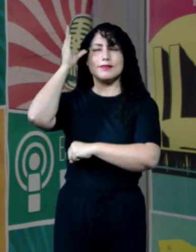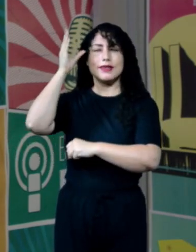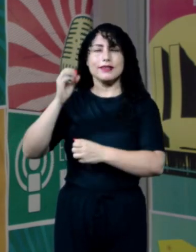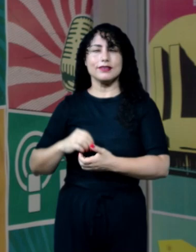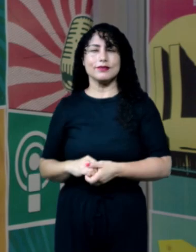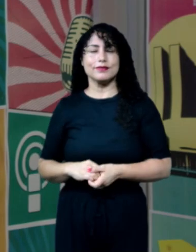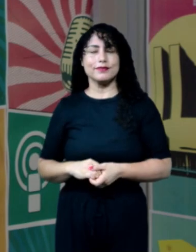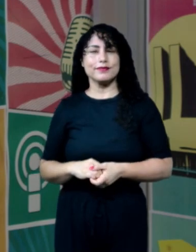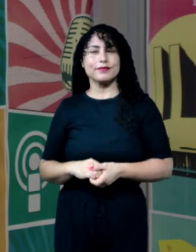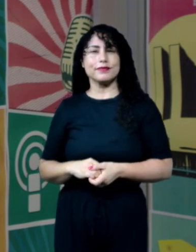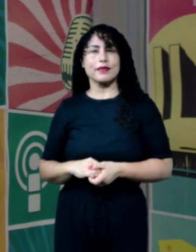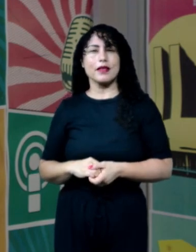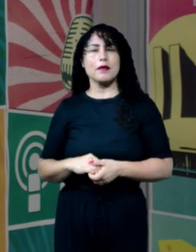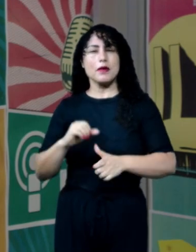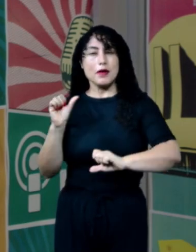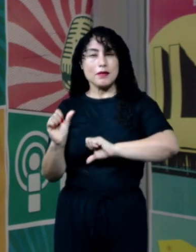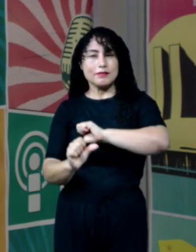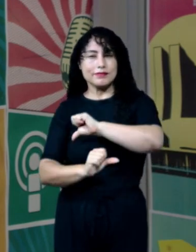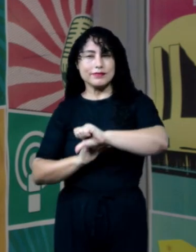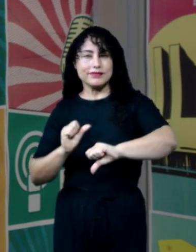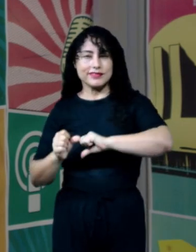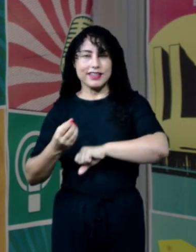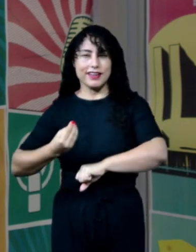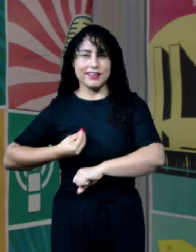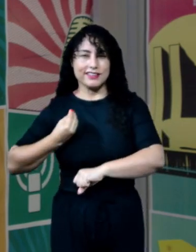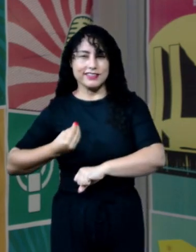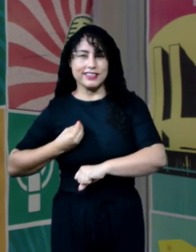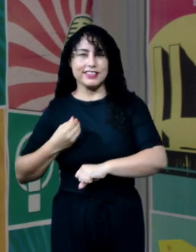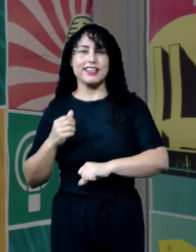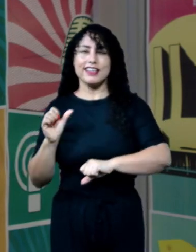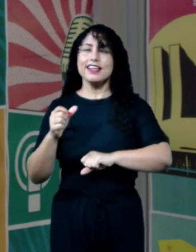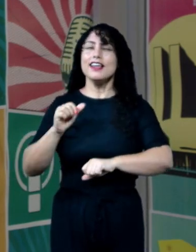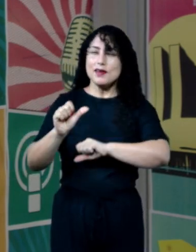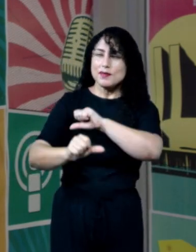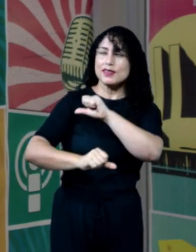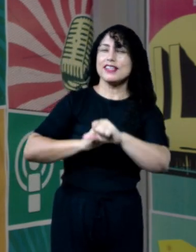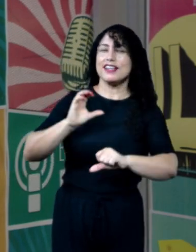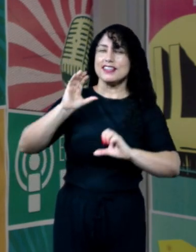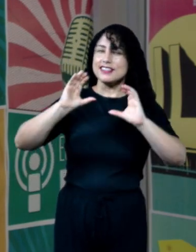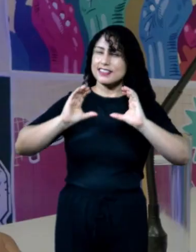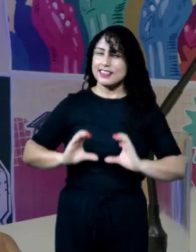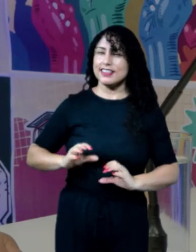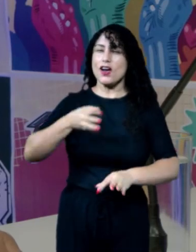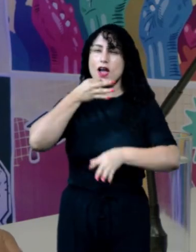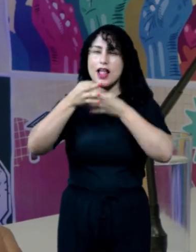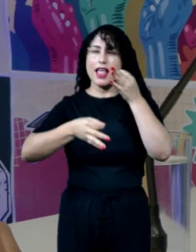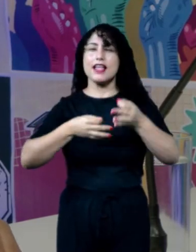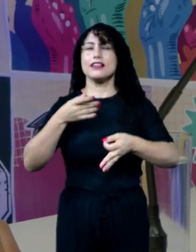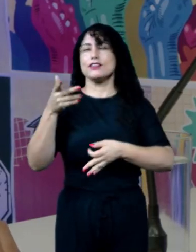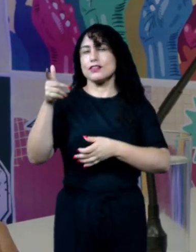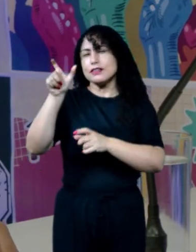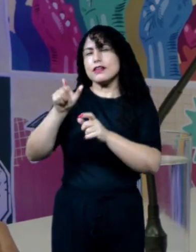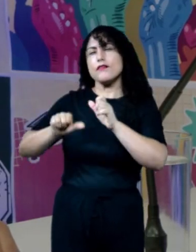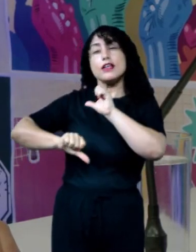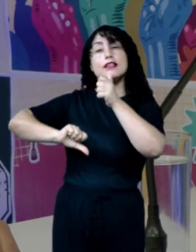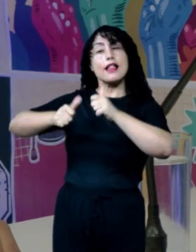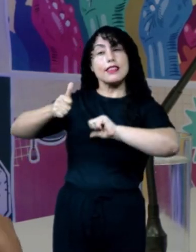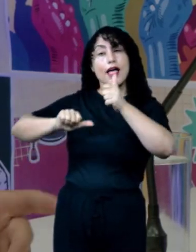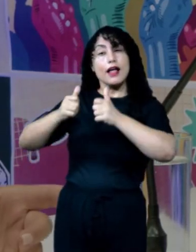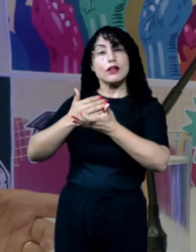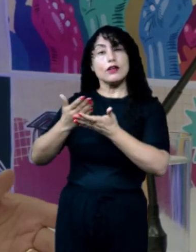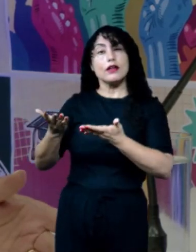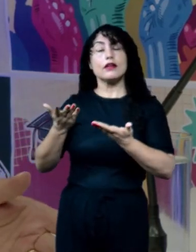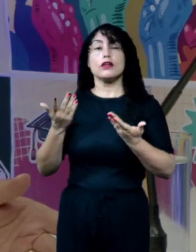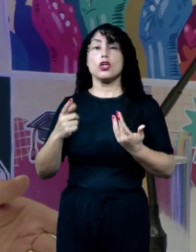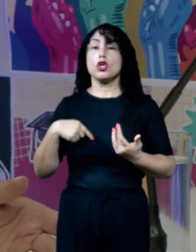para ressignificar a vida, né, e formar cidadãos críticos. Até nessa análise que você fez logo no início, a respeito de que